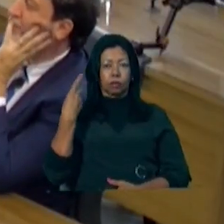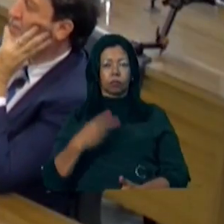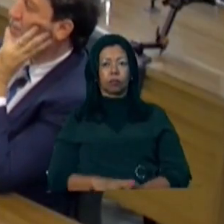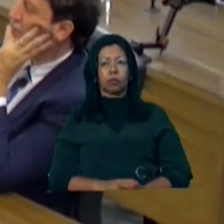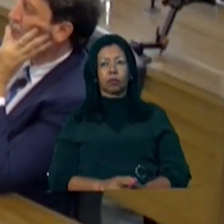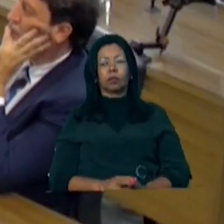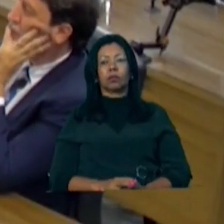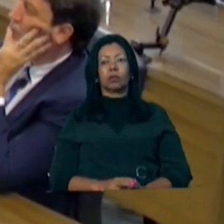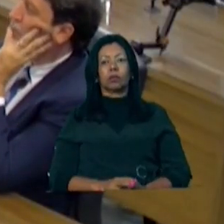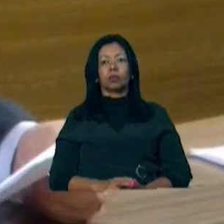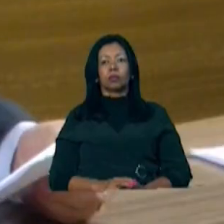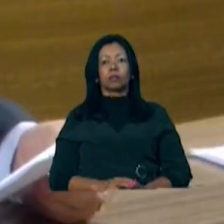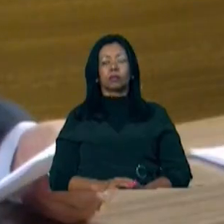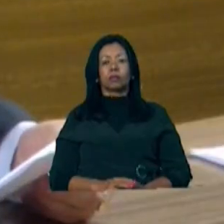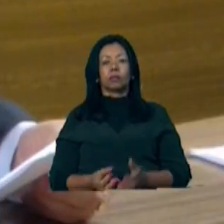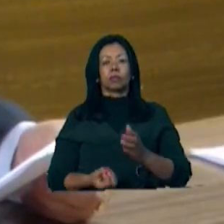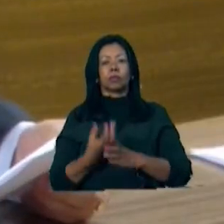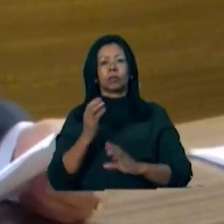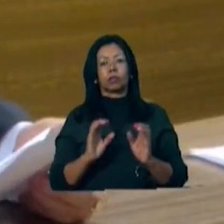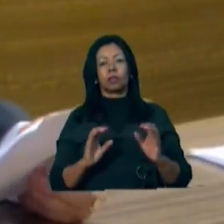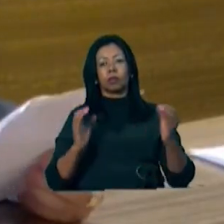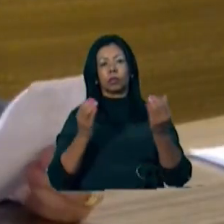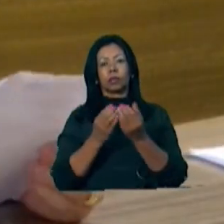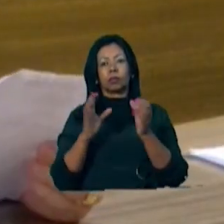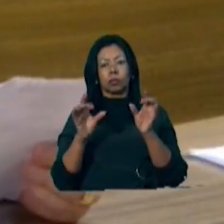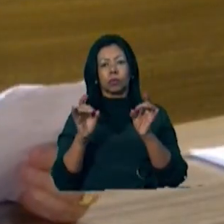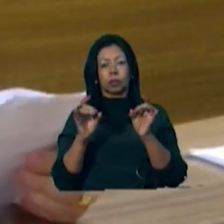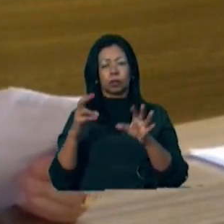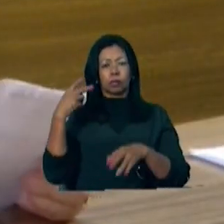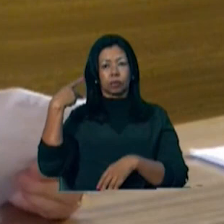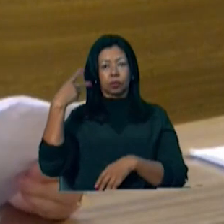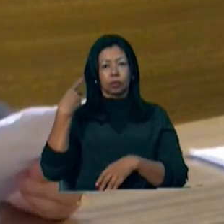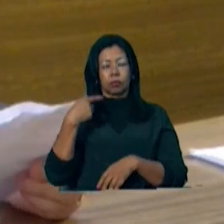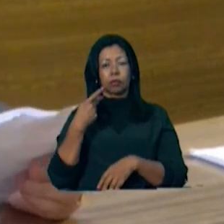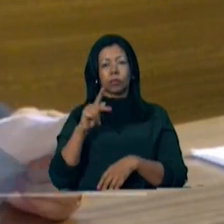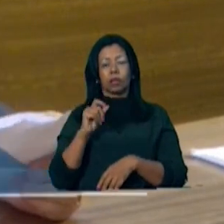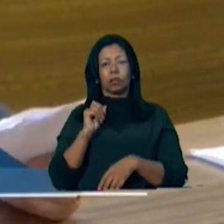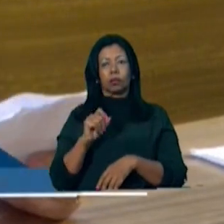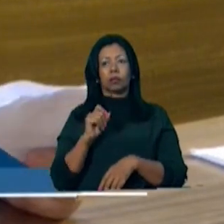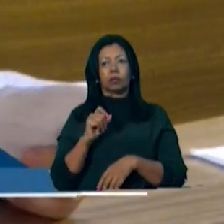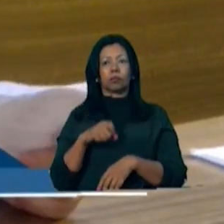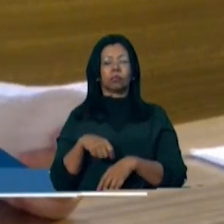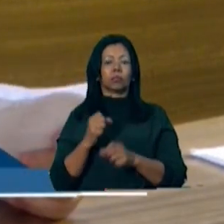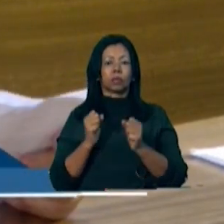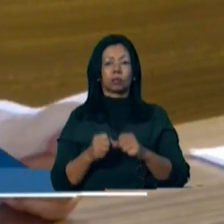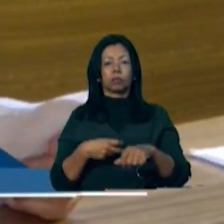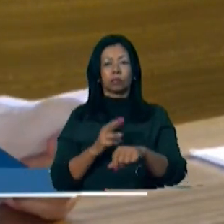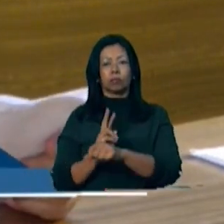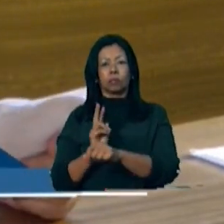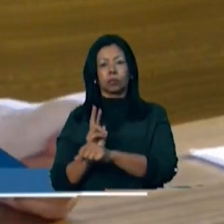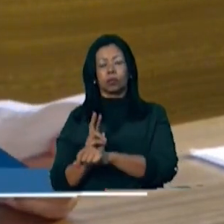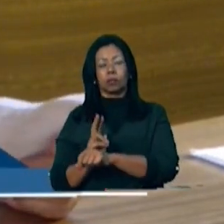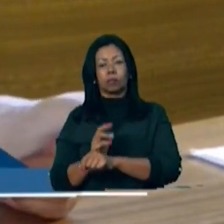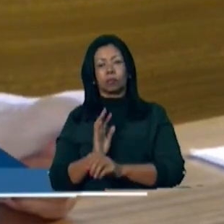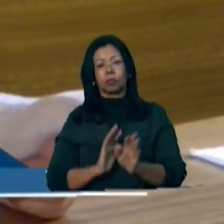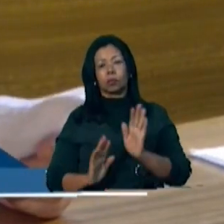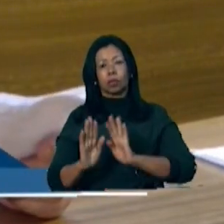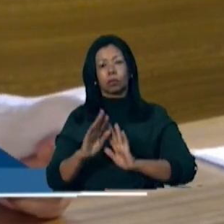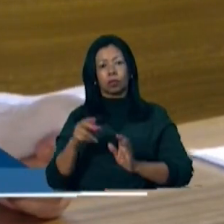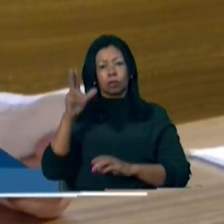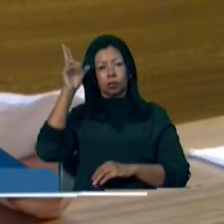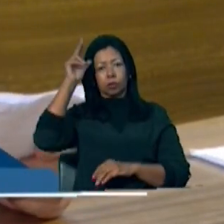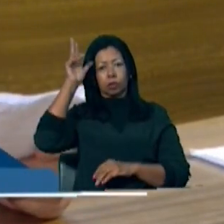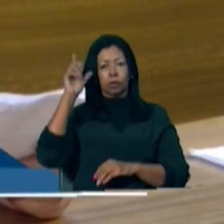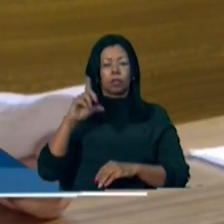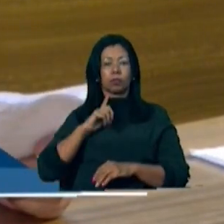realizamos essa comissão especial de vereadores no intuito de dar um suporte ao atendimento aos equinos abandonados